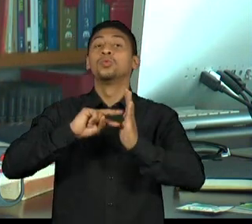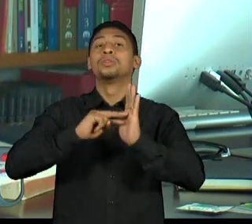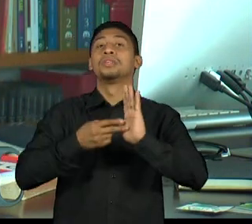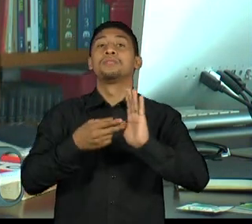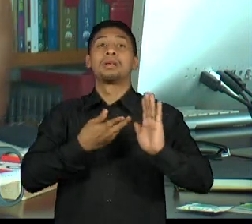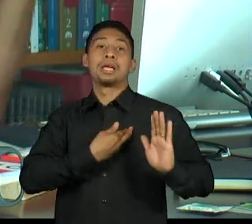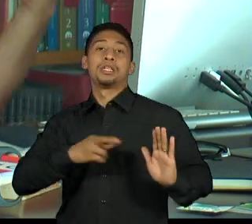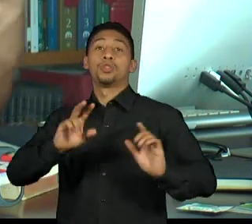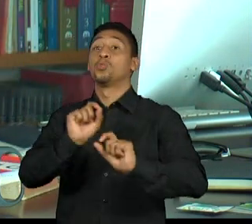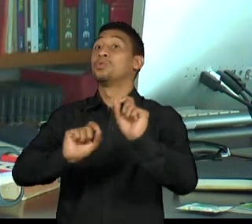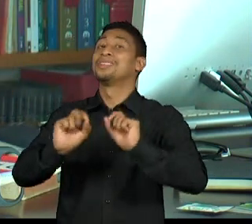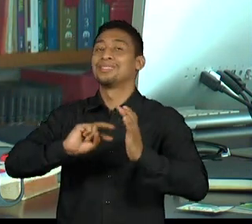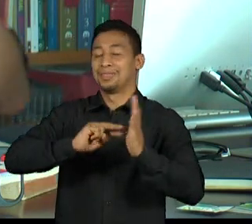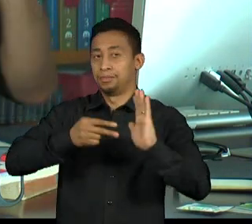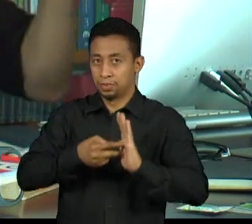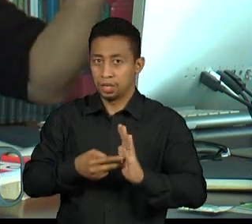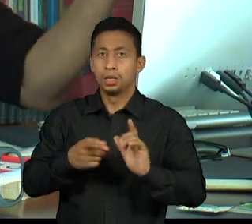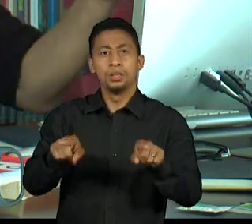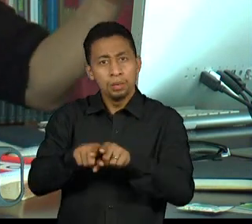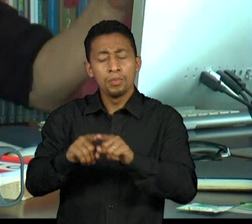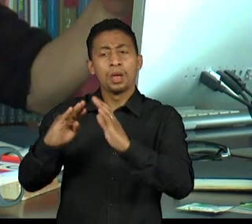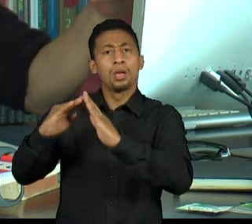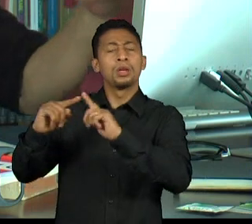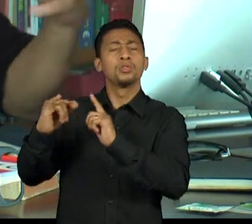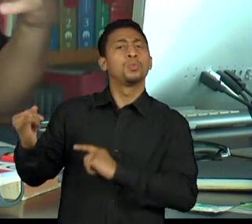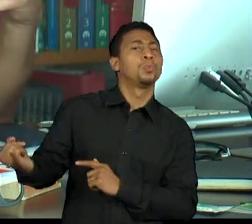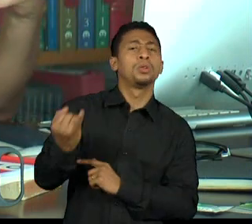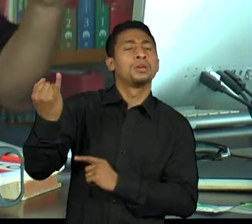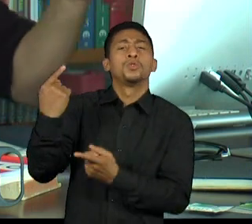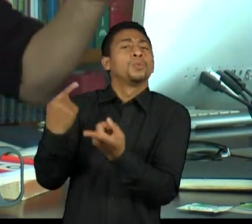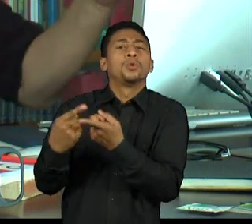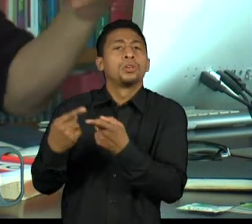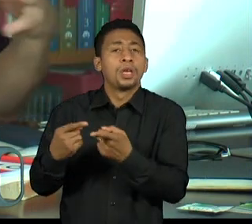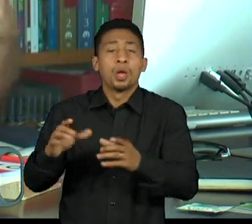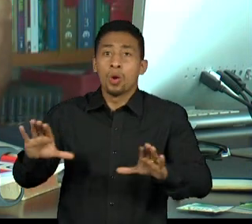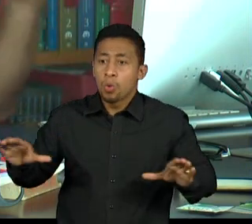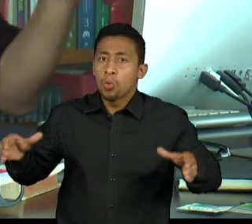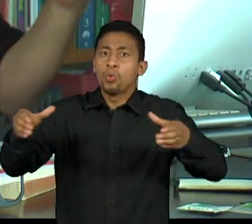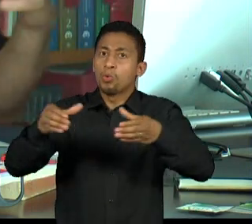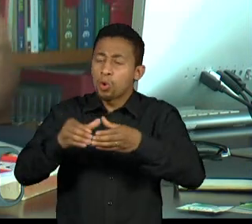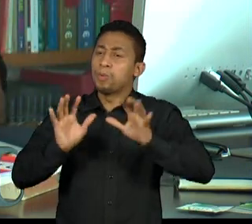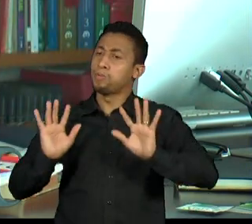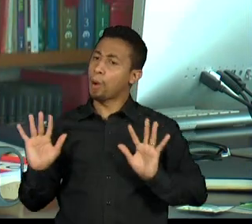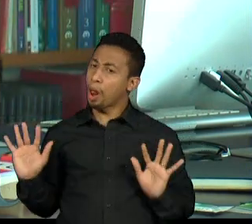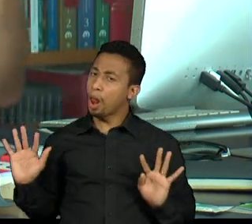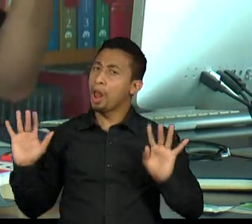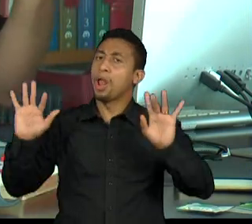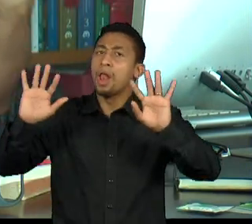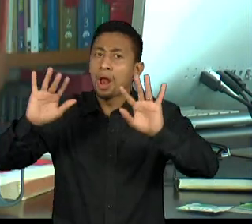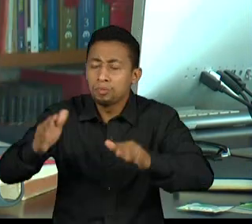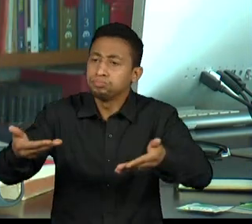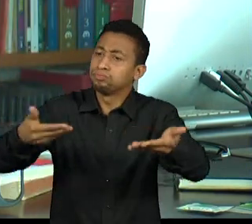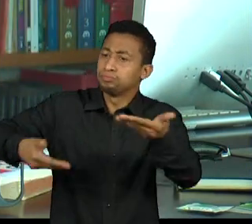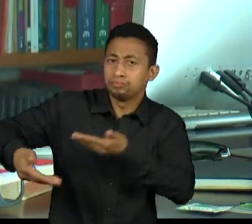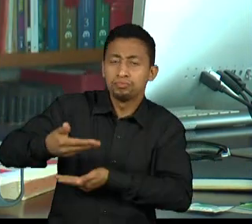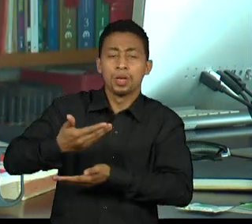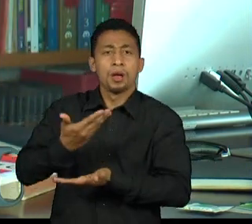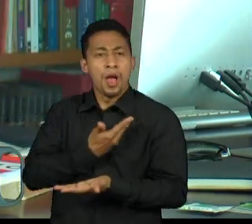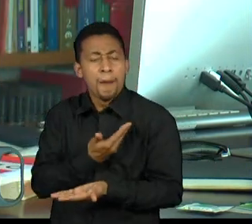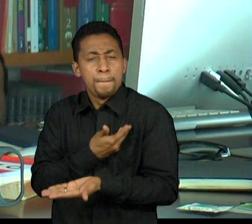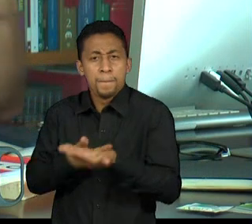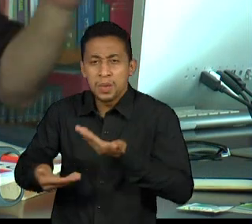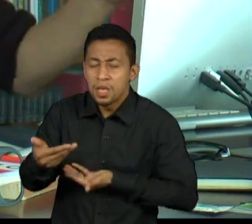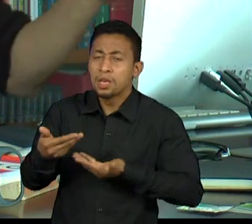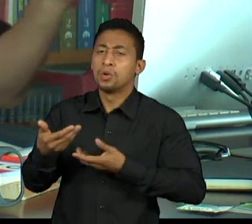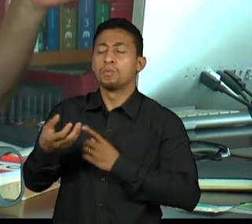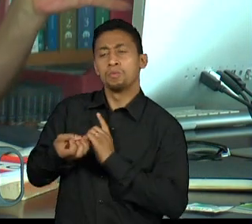das pessoas, a importância da igreja, a importância daquele encontro de solidariedade, de amizade, de poesia, de